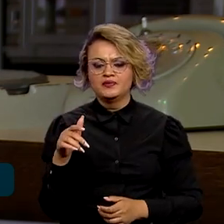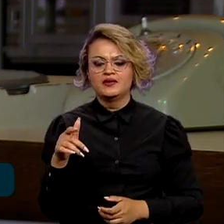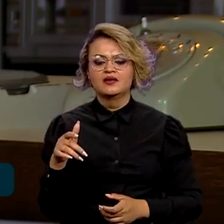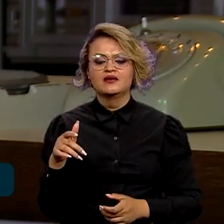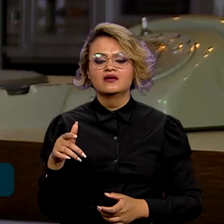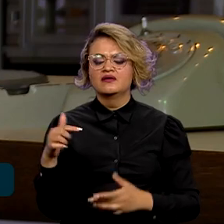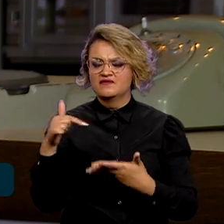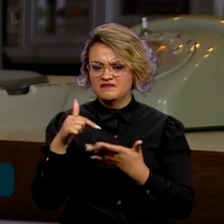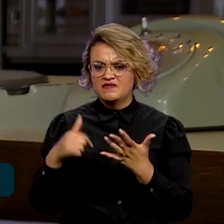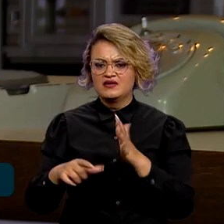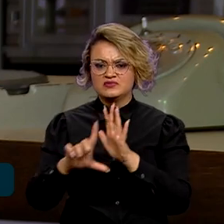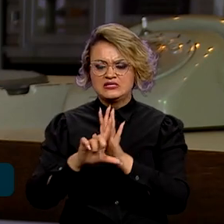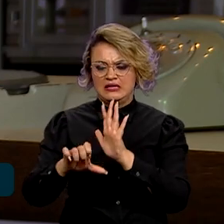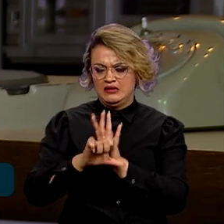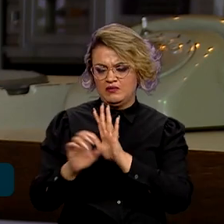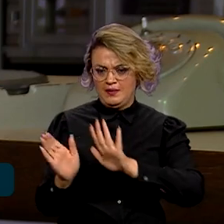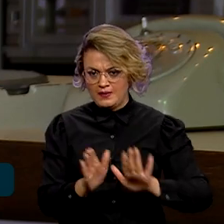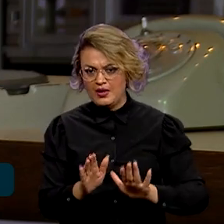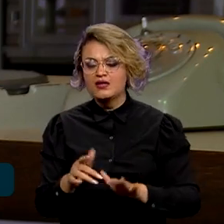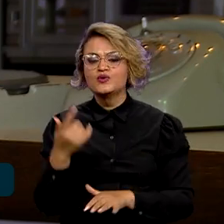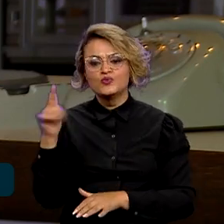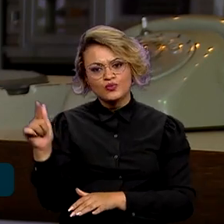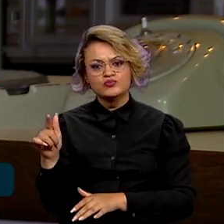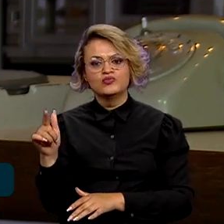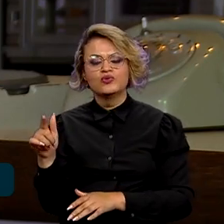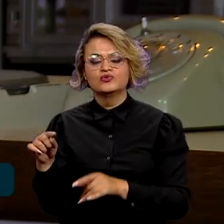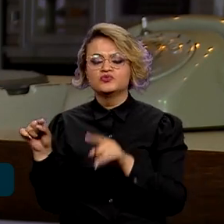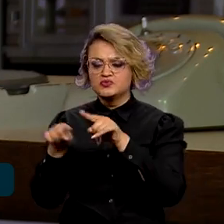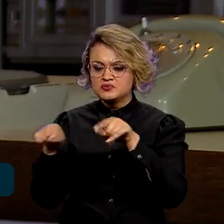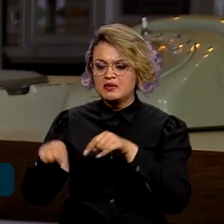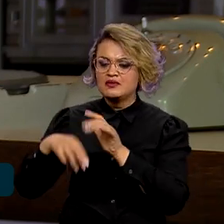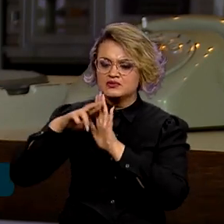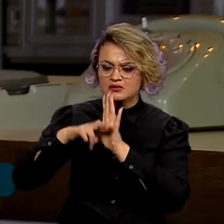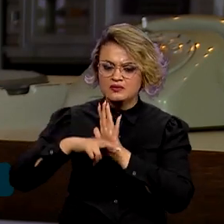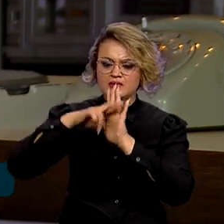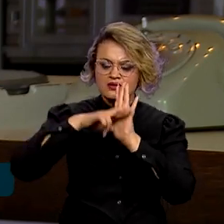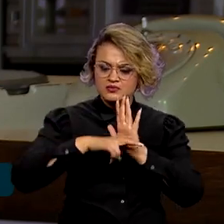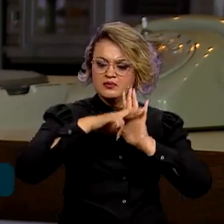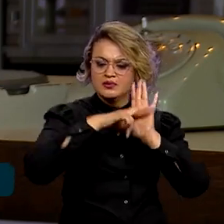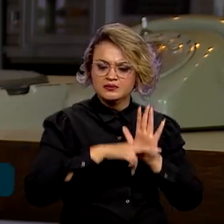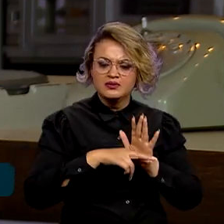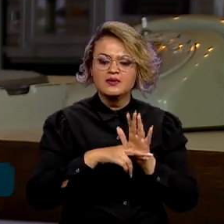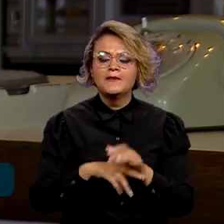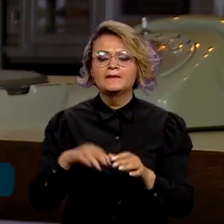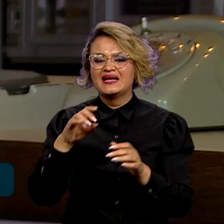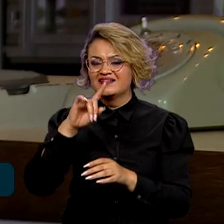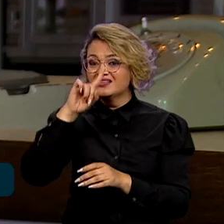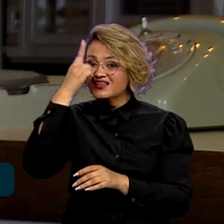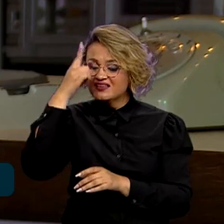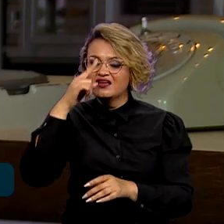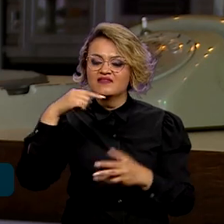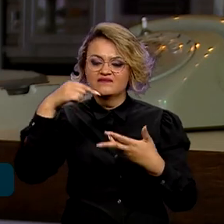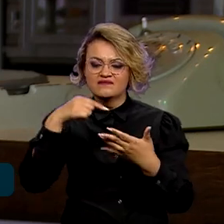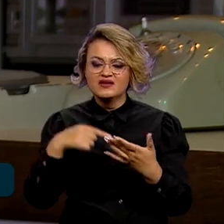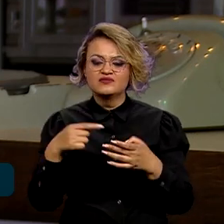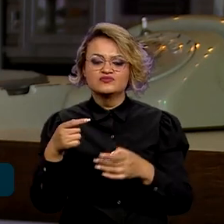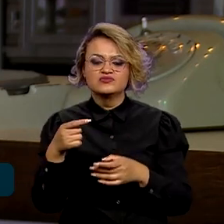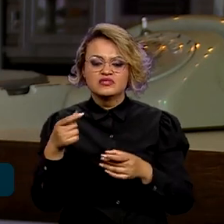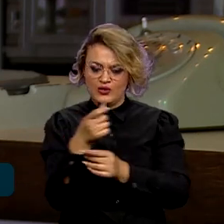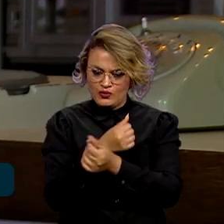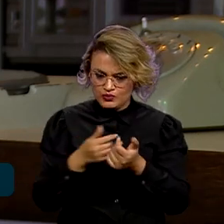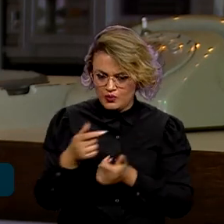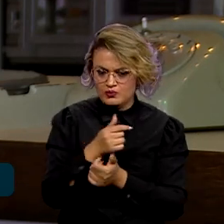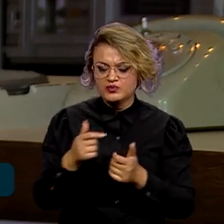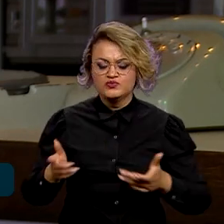combate às práticas ilegais, já falei, e o eixo dos marcos regulatórios para criar os instrumentos econômicos,